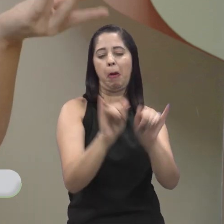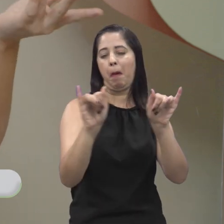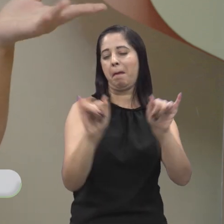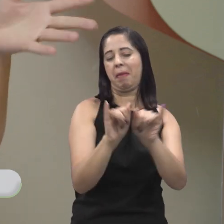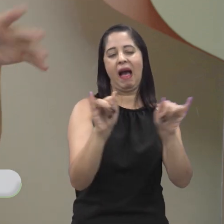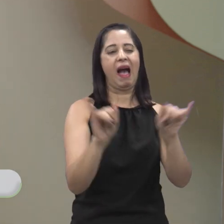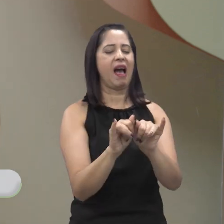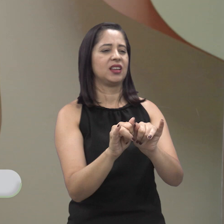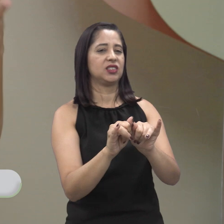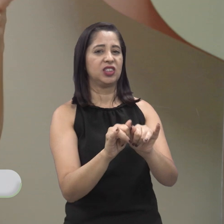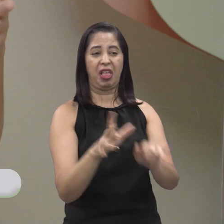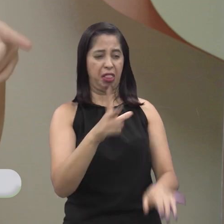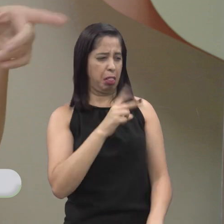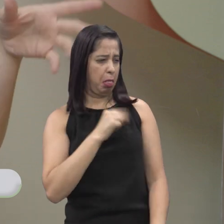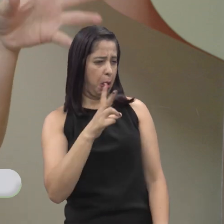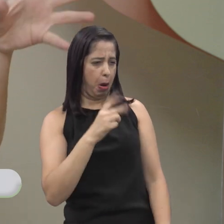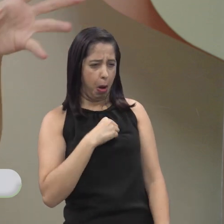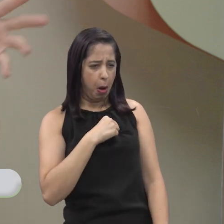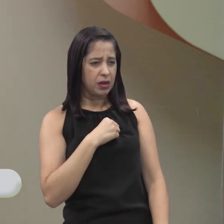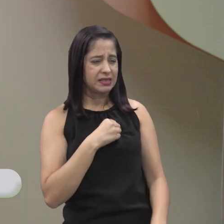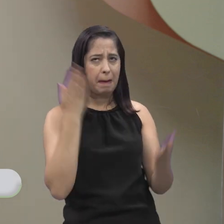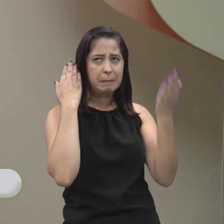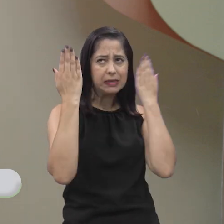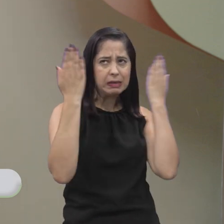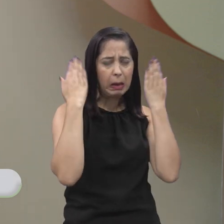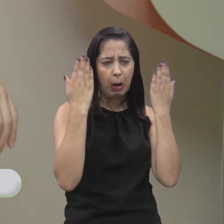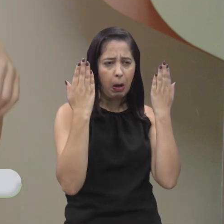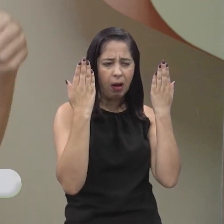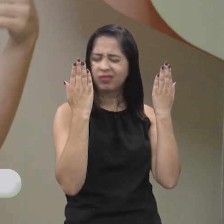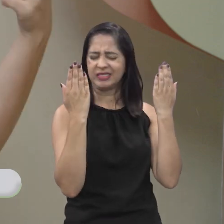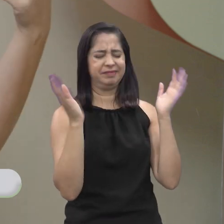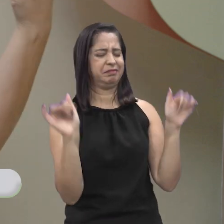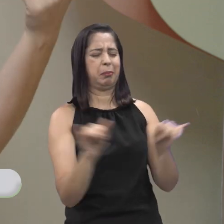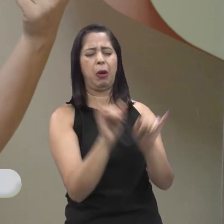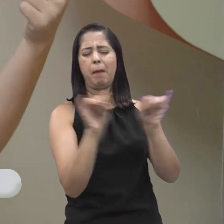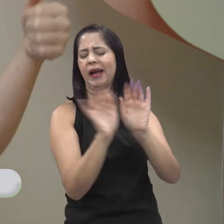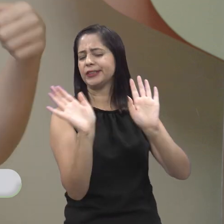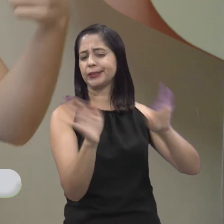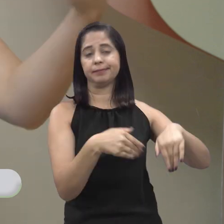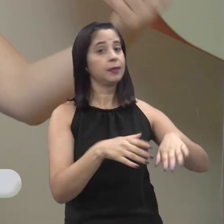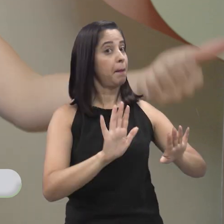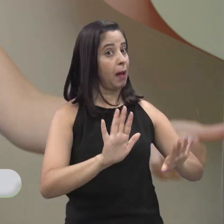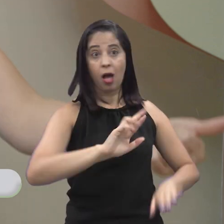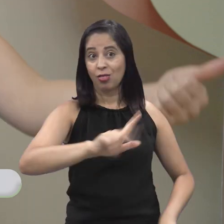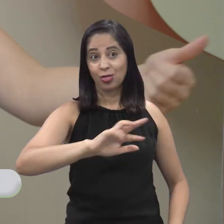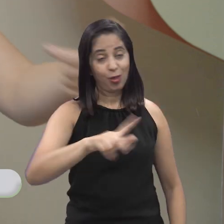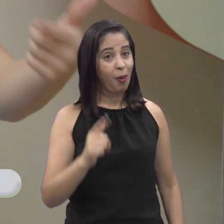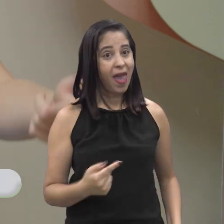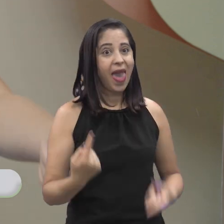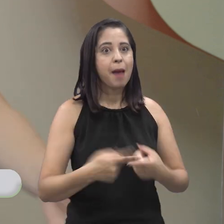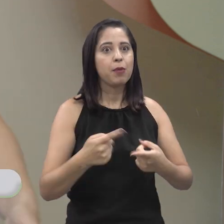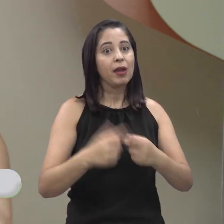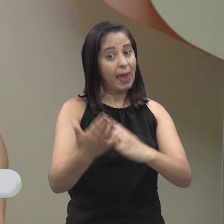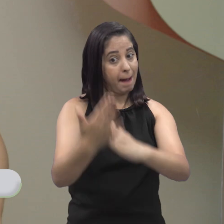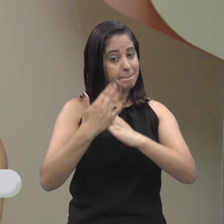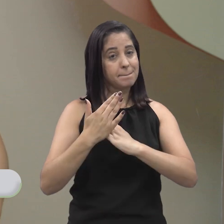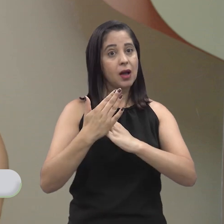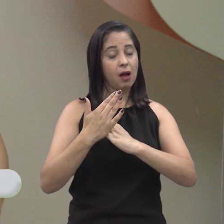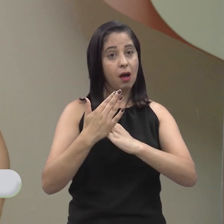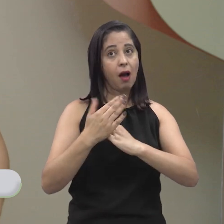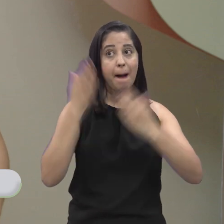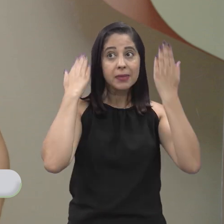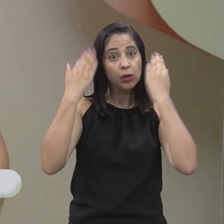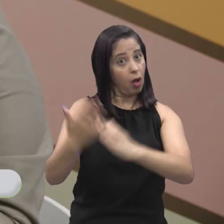pensar em saúde, bem-estar, só que ela vai moldar todo o resto, né? Quem vai ser, quem é você no profissional, no pessoal.